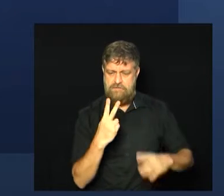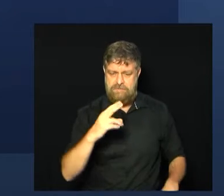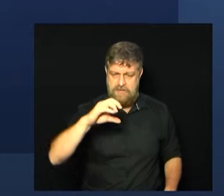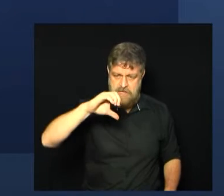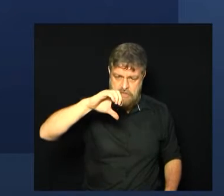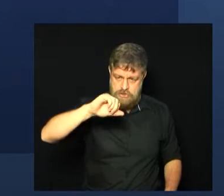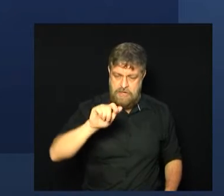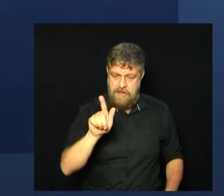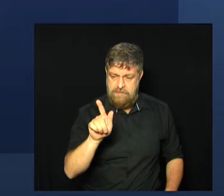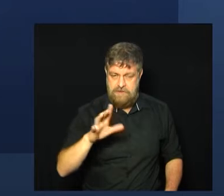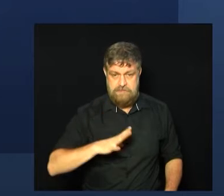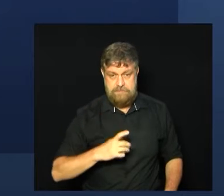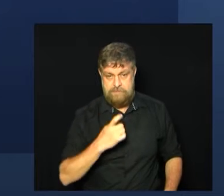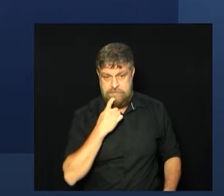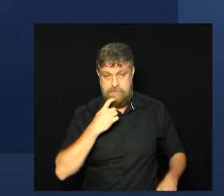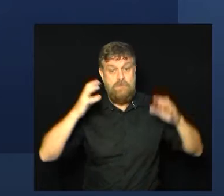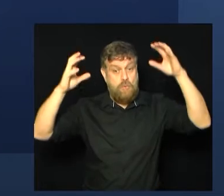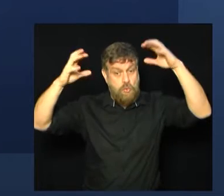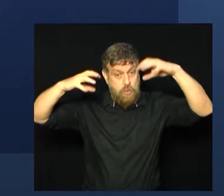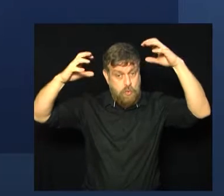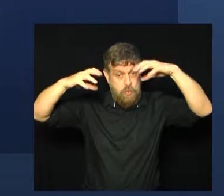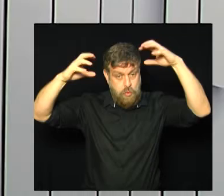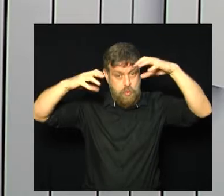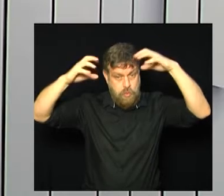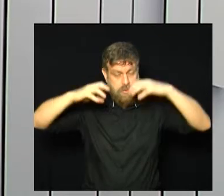cidade de Campinas, com chuva, hein?